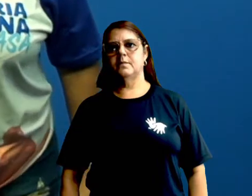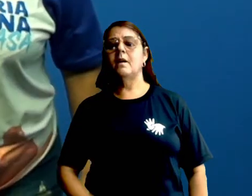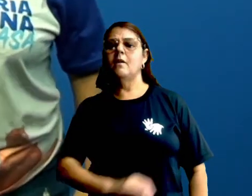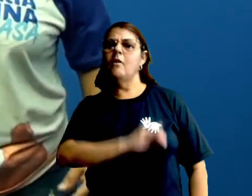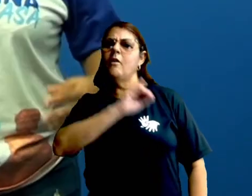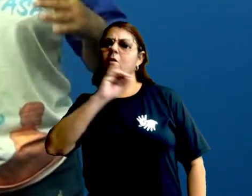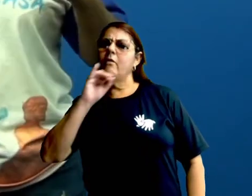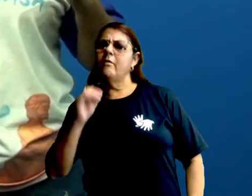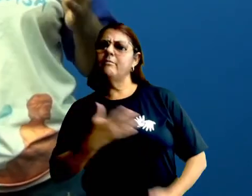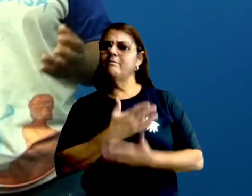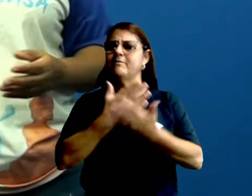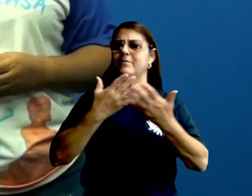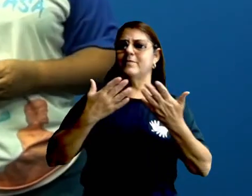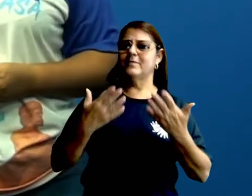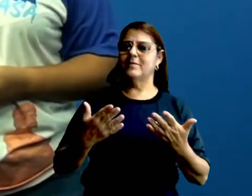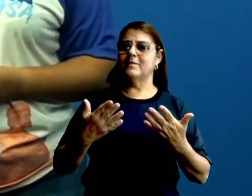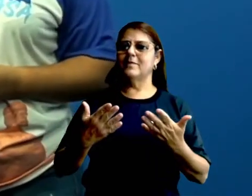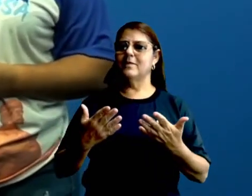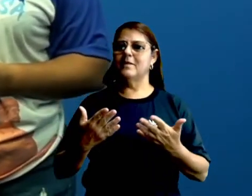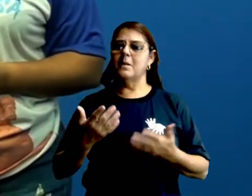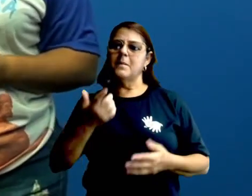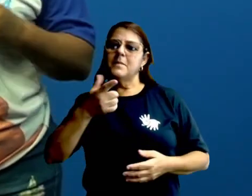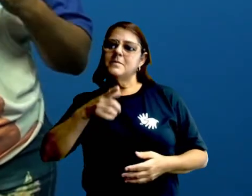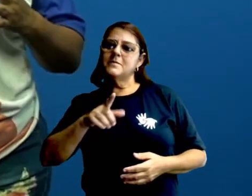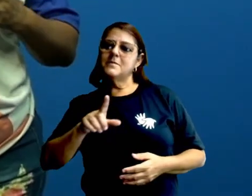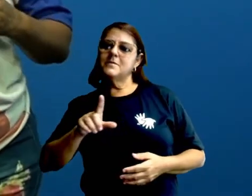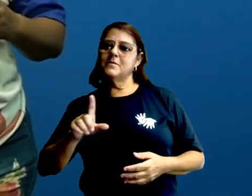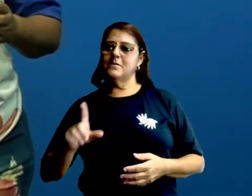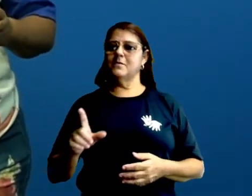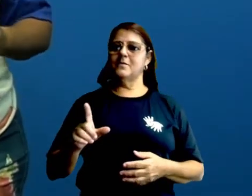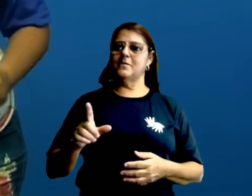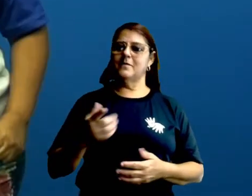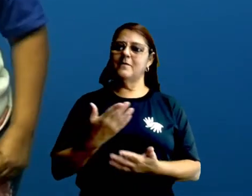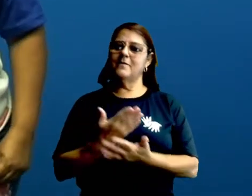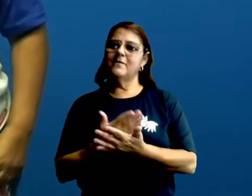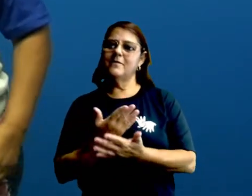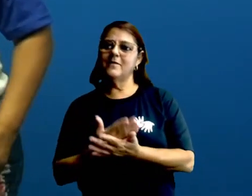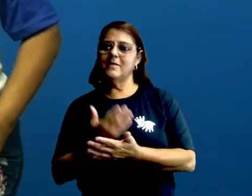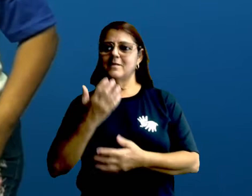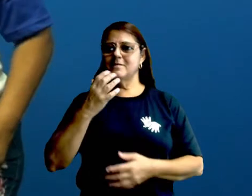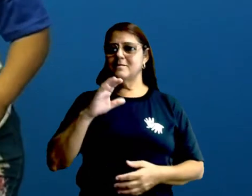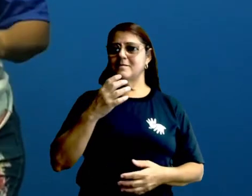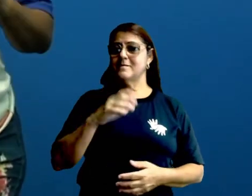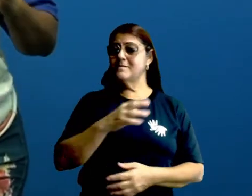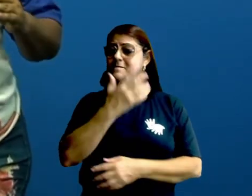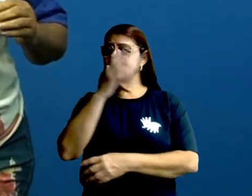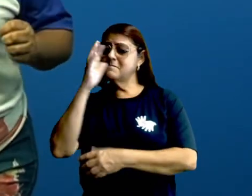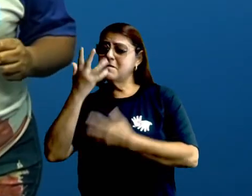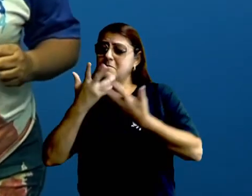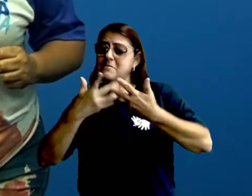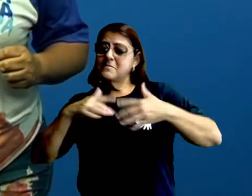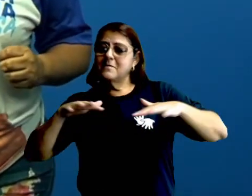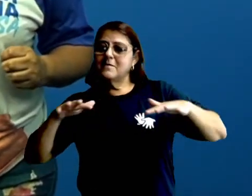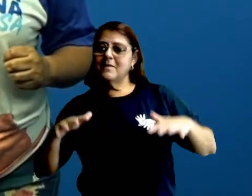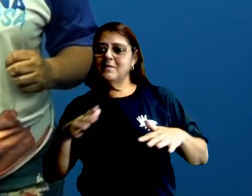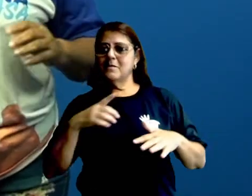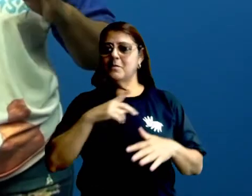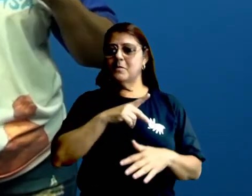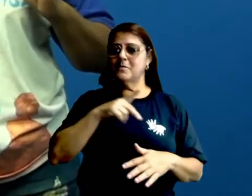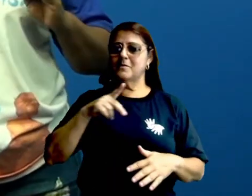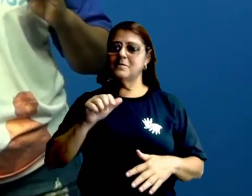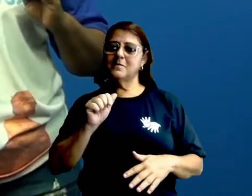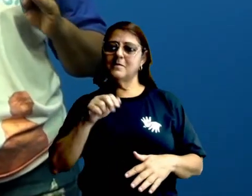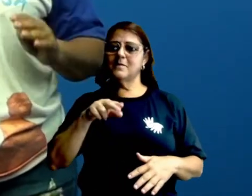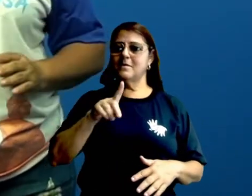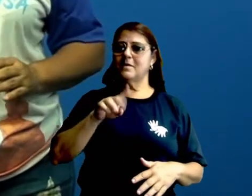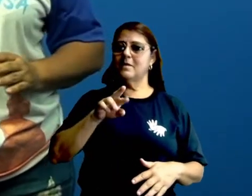Olá, pessoal! Vamos para mais uma aula de Ciências da Natureza. Eu sou a professora Andréia e